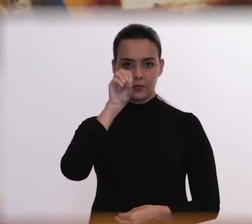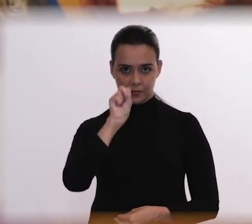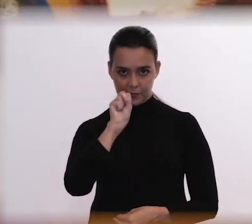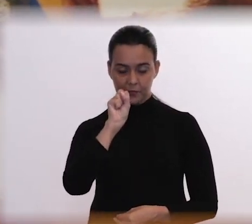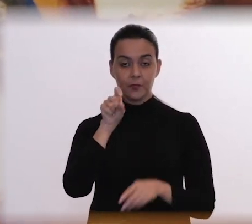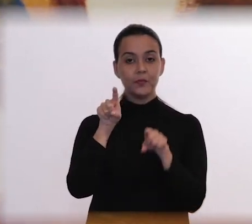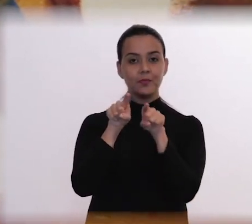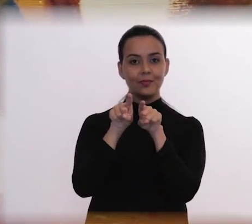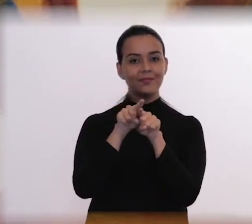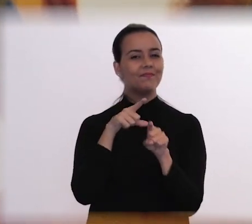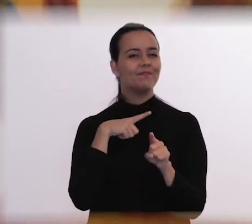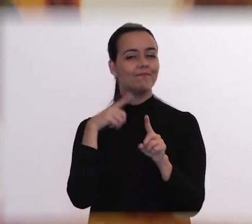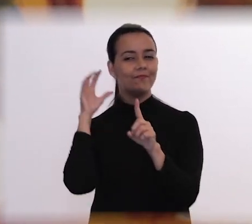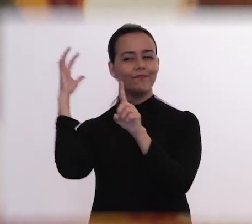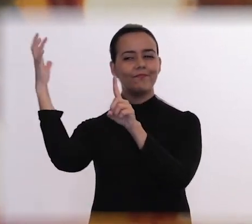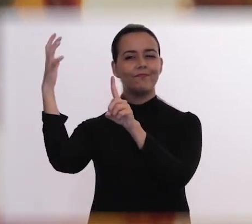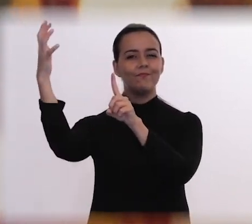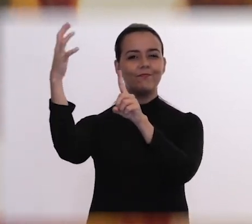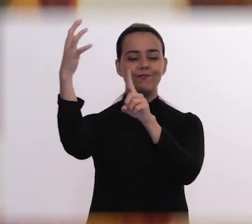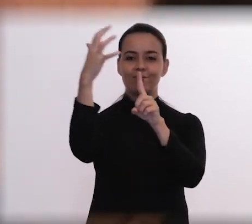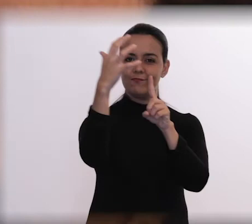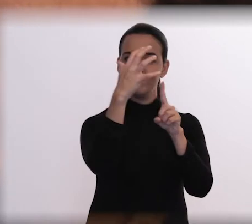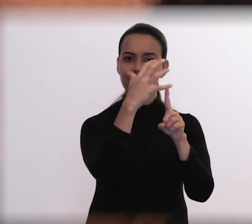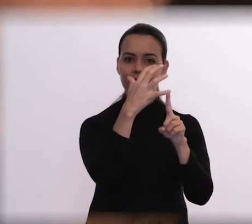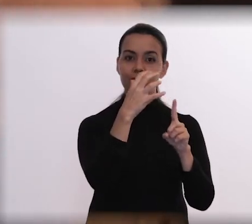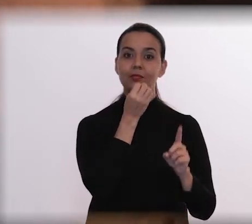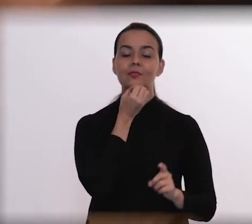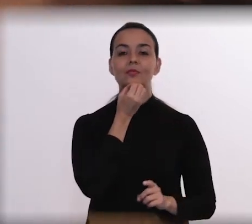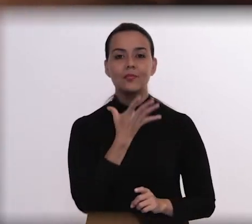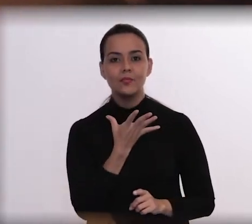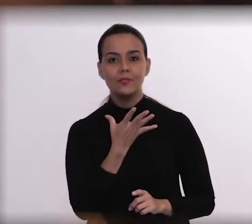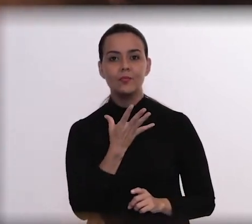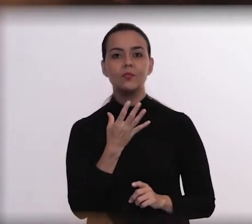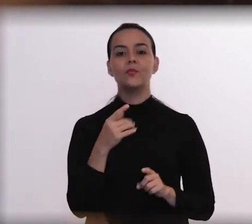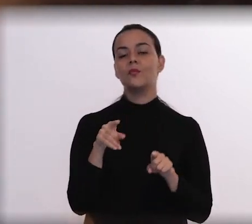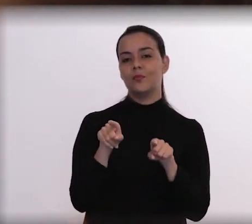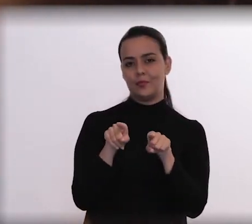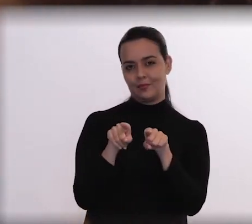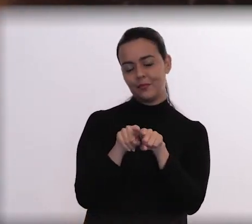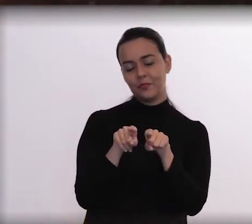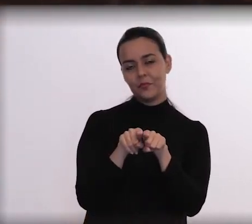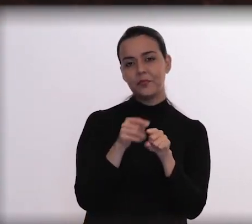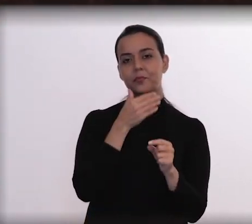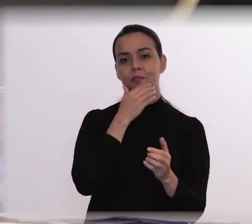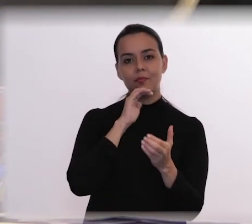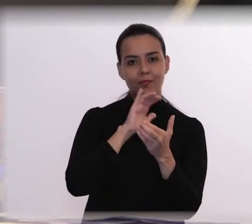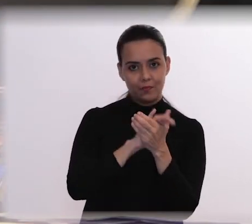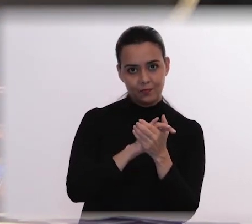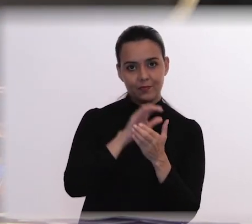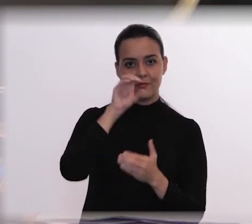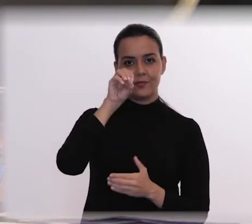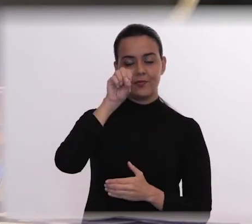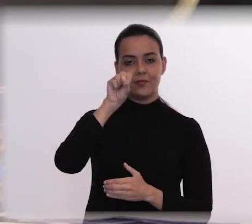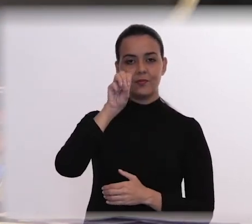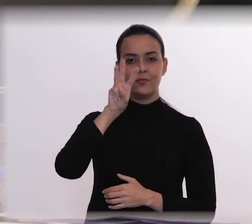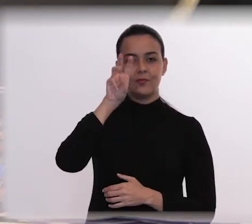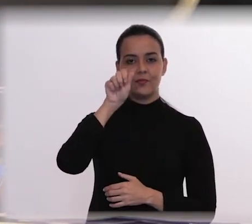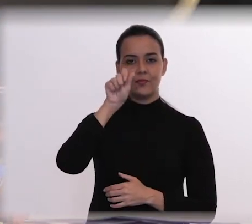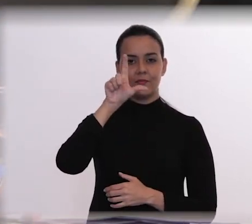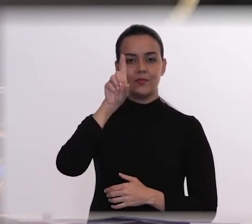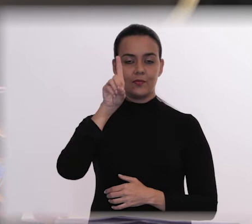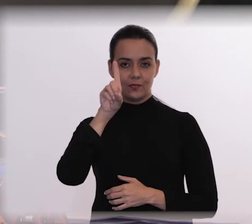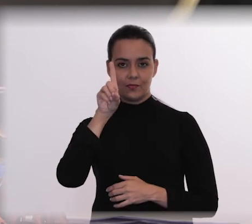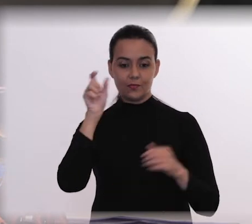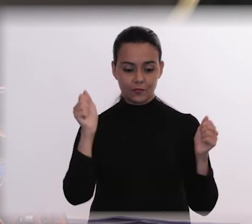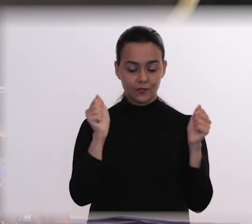à influência decisiva do Oswald de Andrade, seu marido brilhante, culto e extremamente antenado, né,